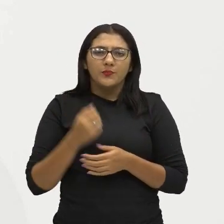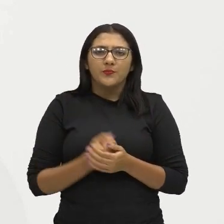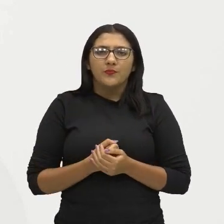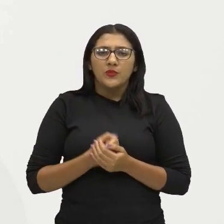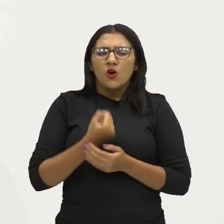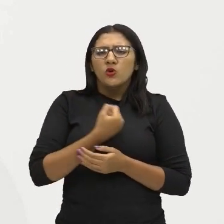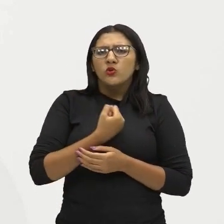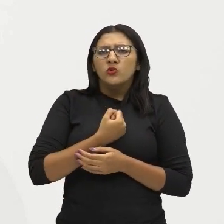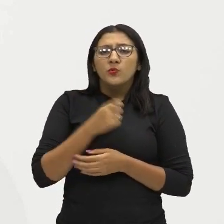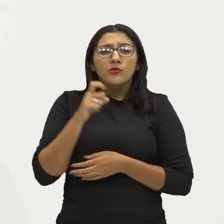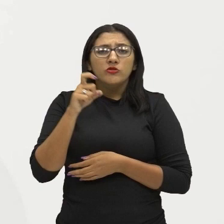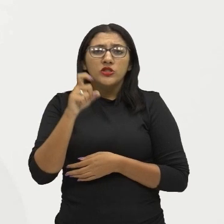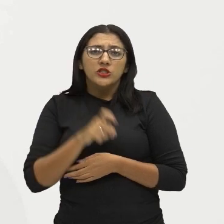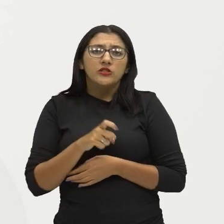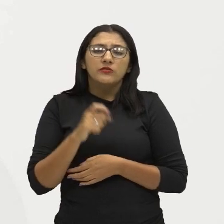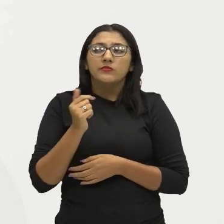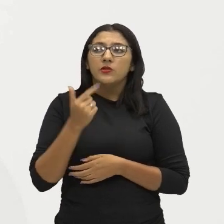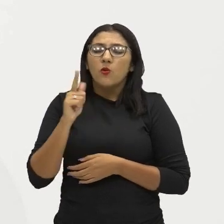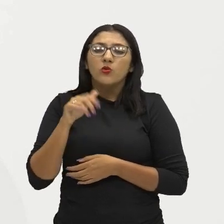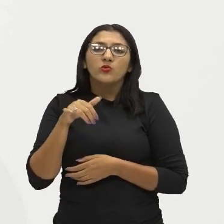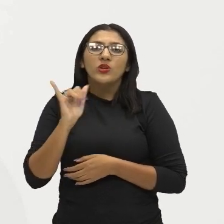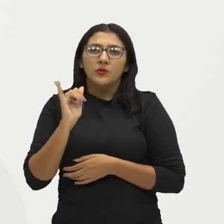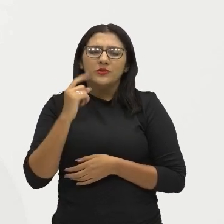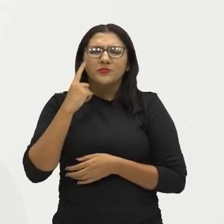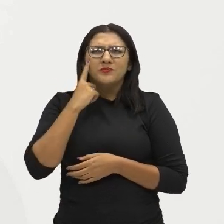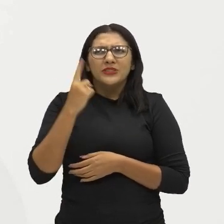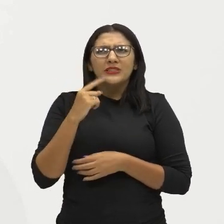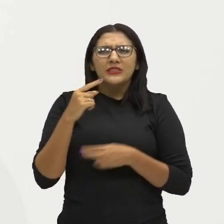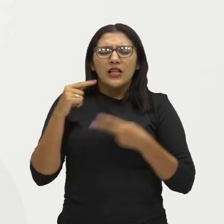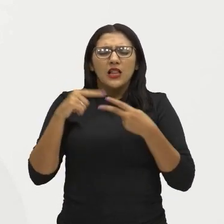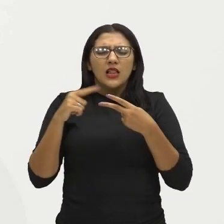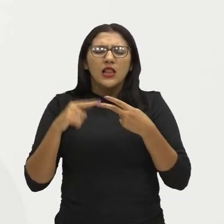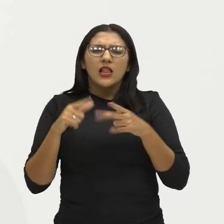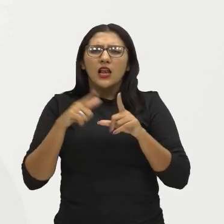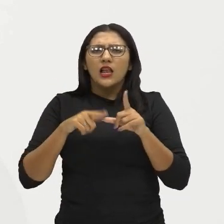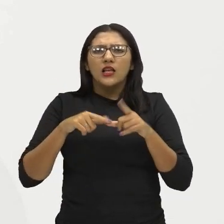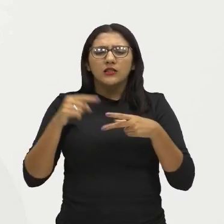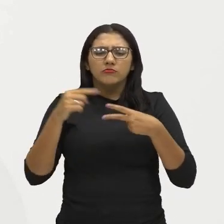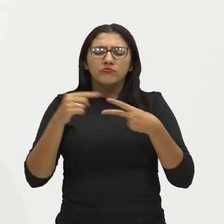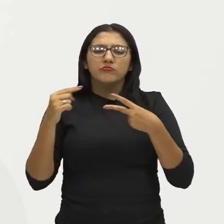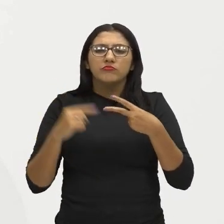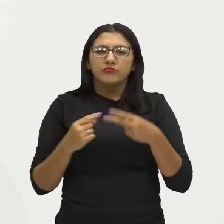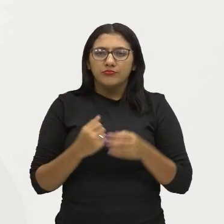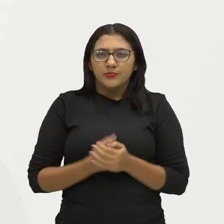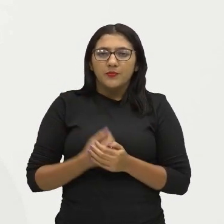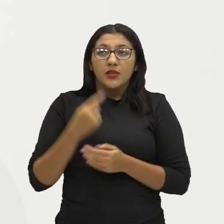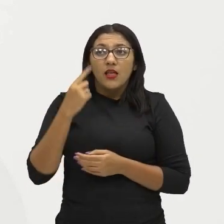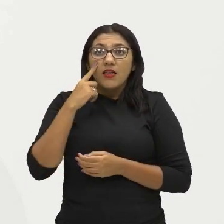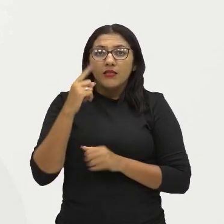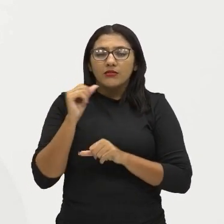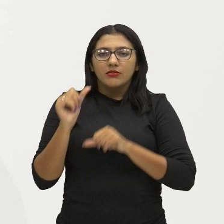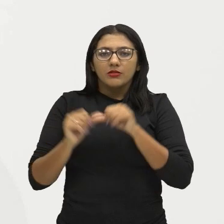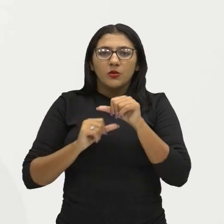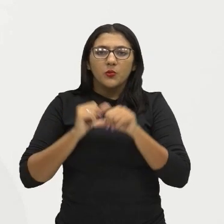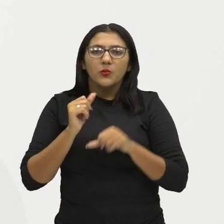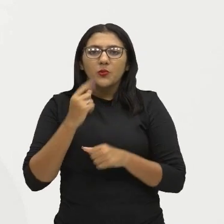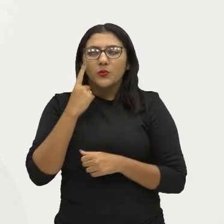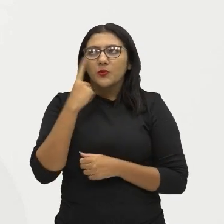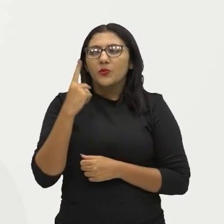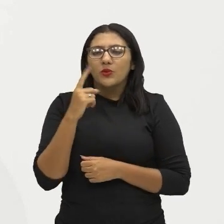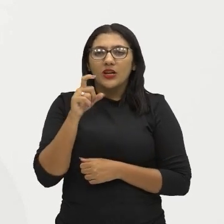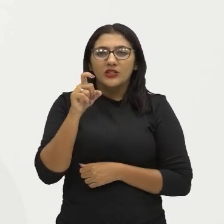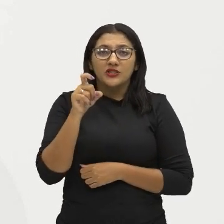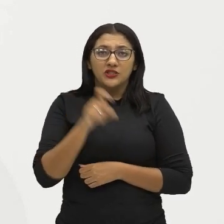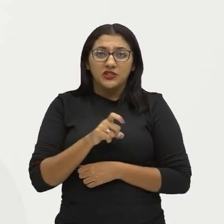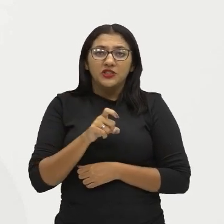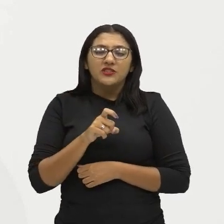ser x, o outro vai ser y. Pensa em 2 letras para cada um. E na linguagem da matemática vai